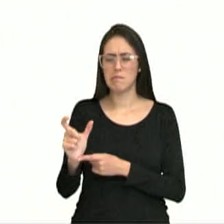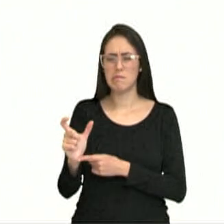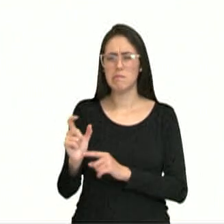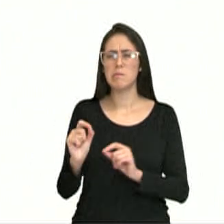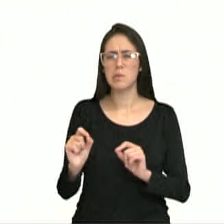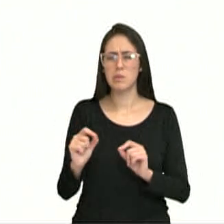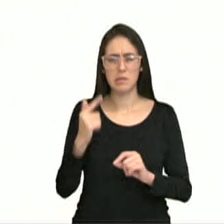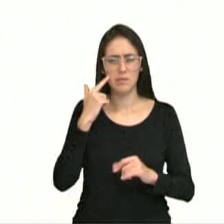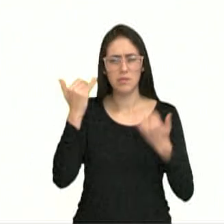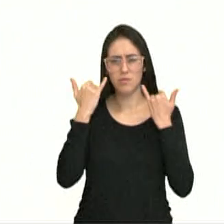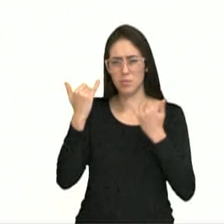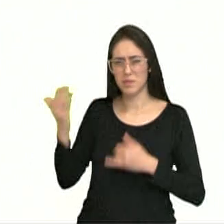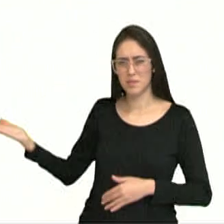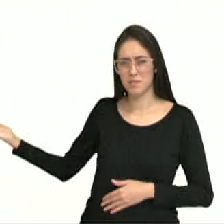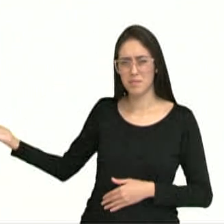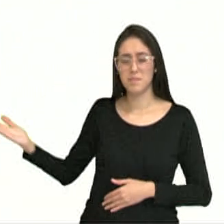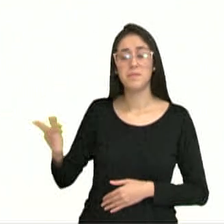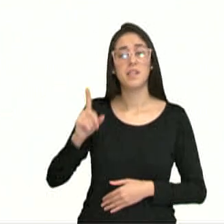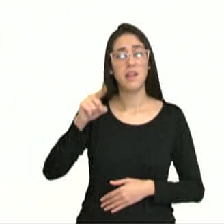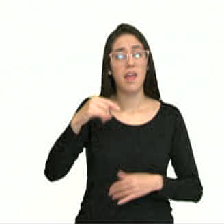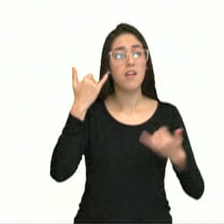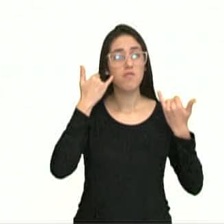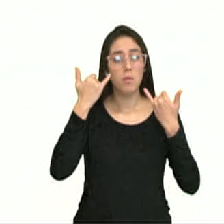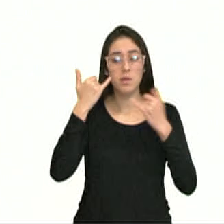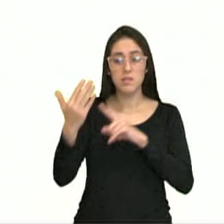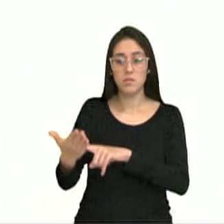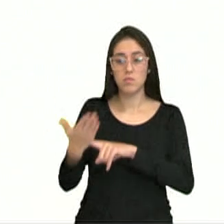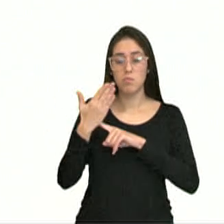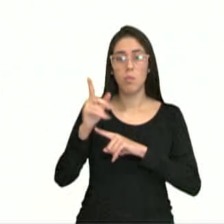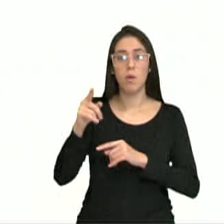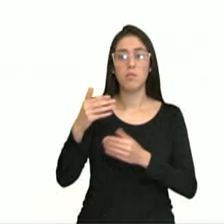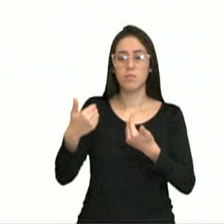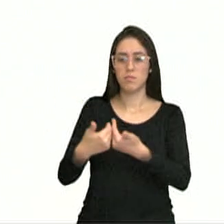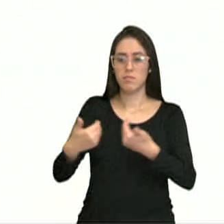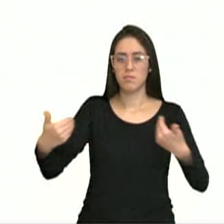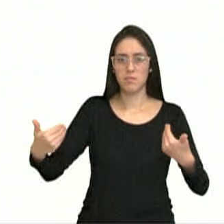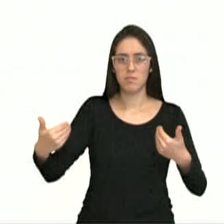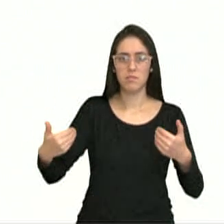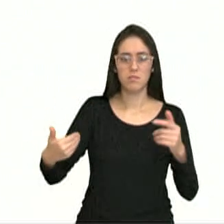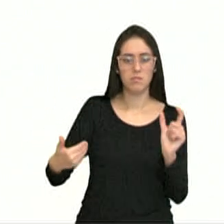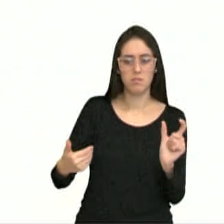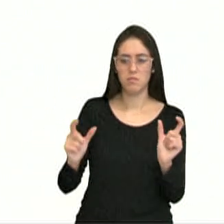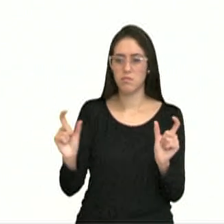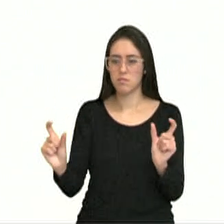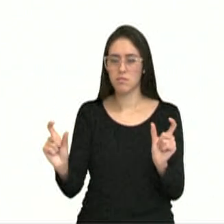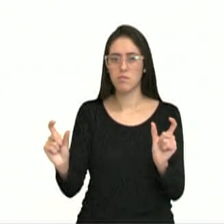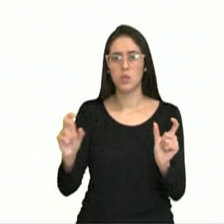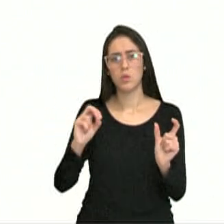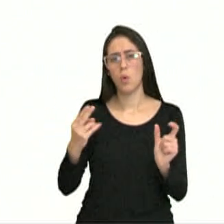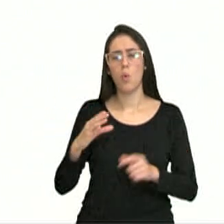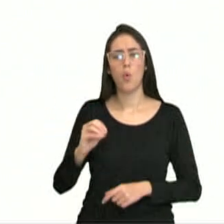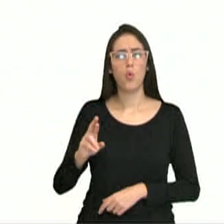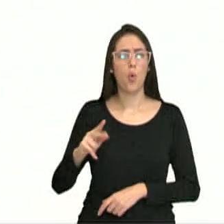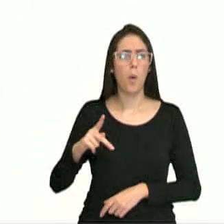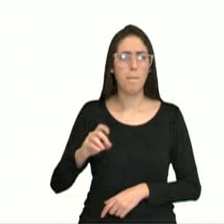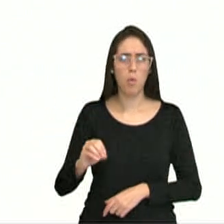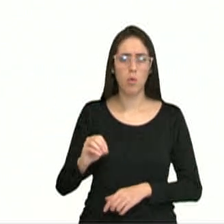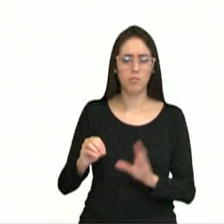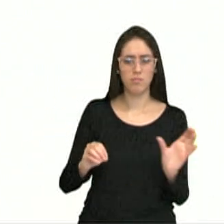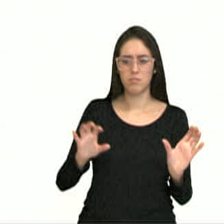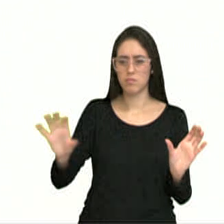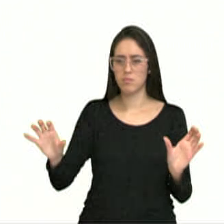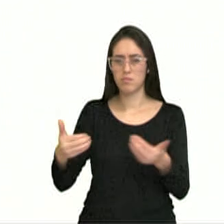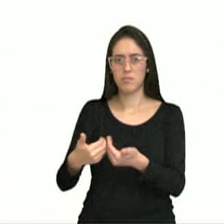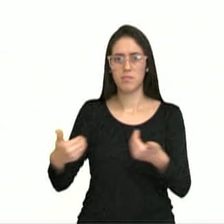né? Então, que é uma coordenada que denota o afastamento de uma partícula ou de um corpo em relação a uma